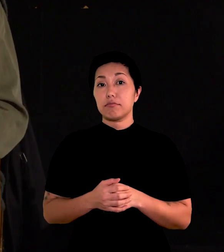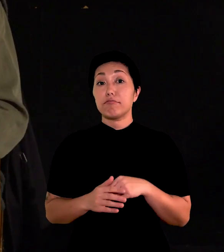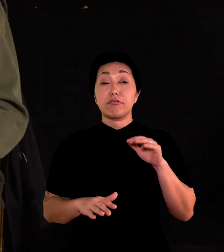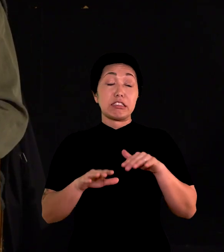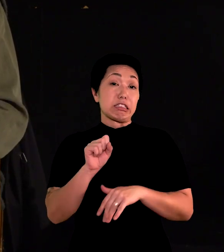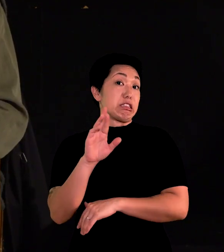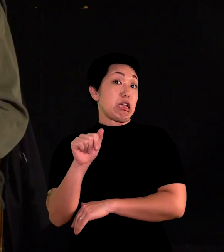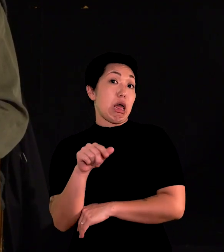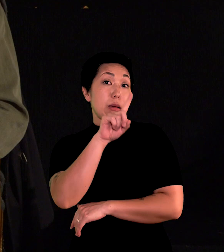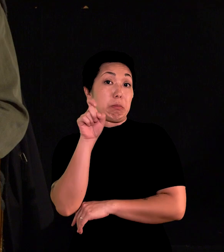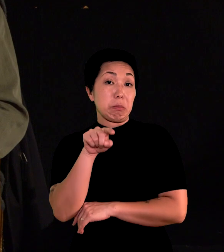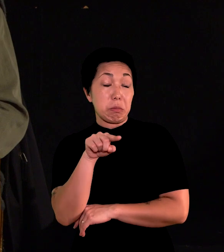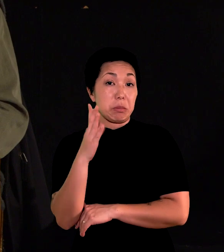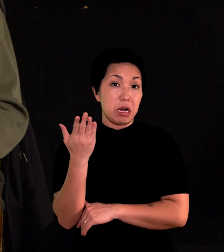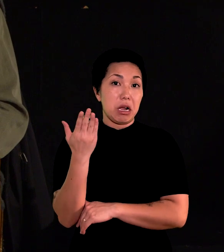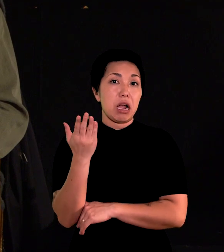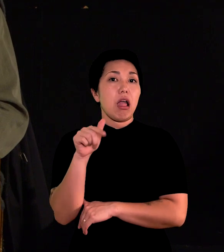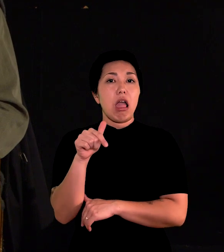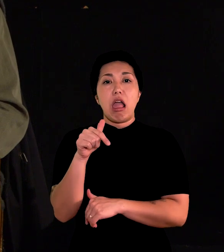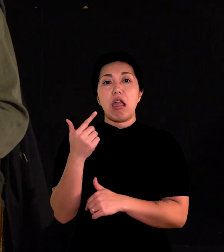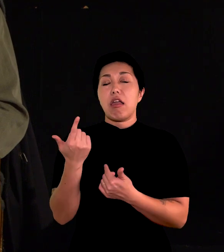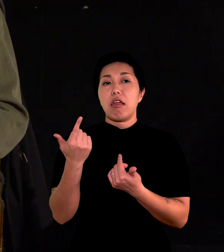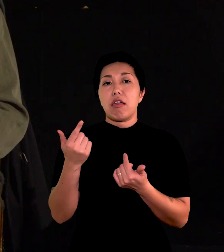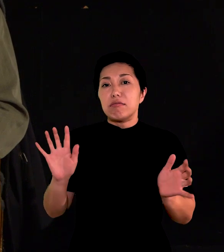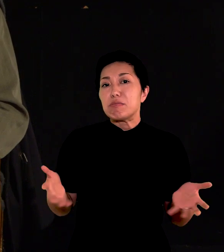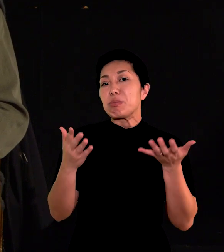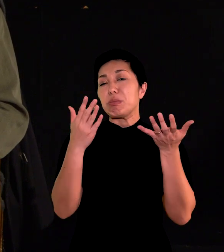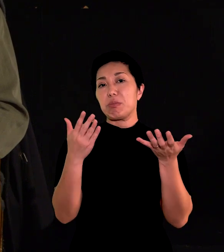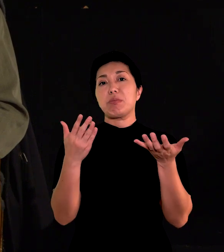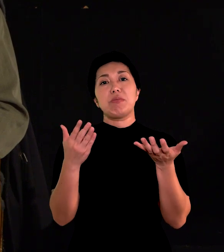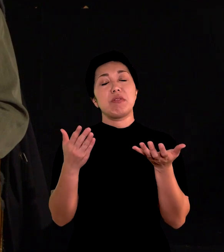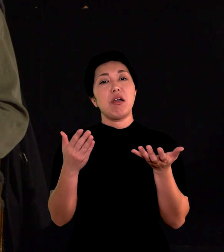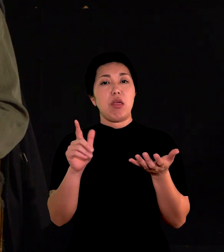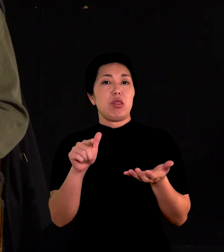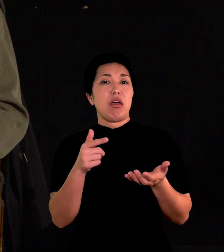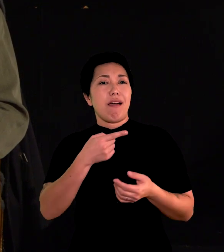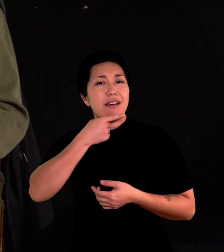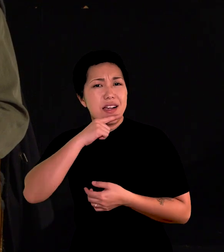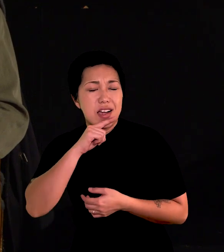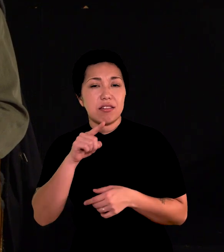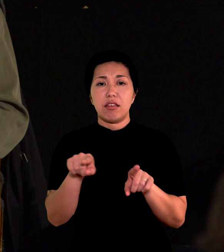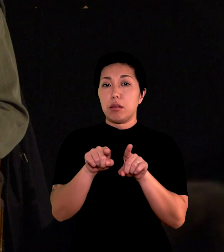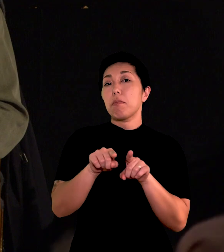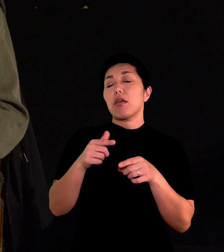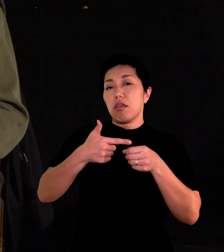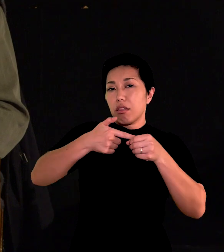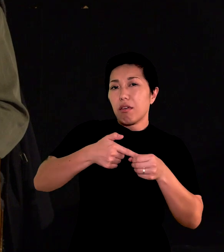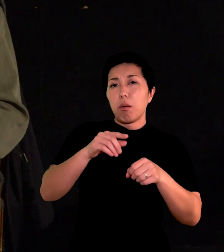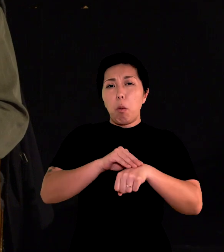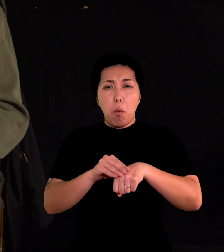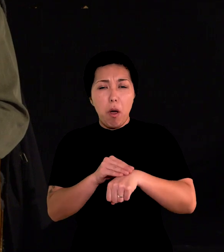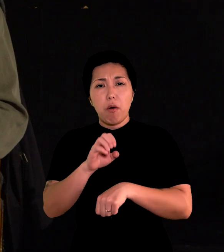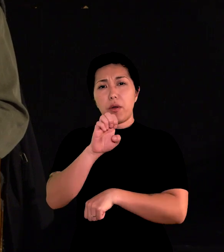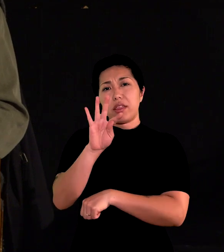história, será que não é o lobby da cana-de-açúcar, o lobby do etanol, que está impedindo